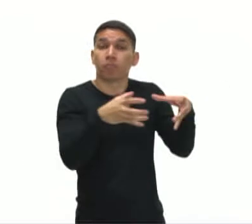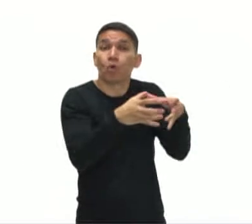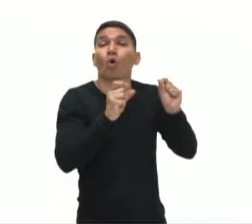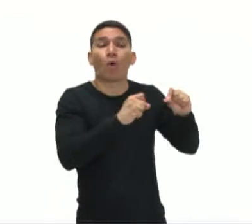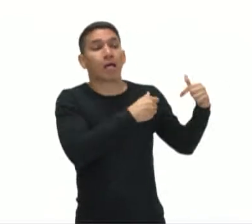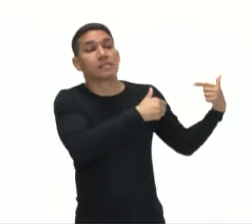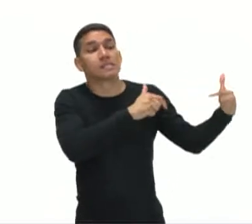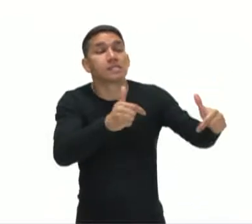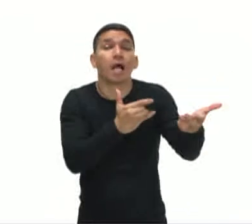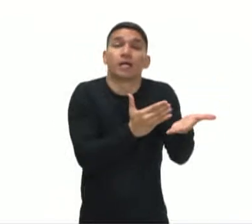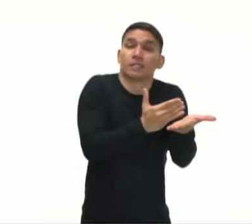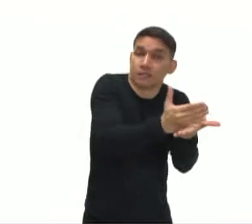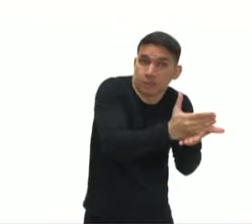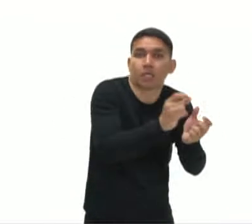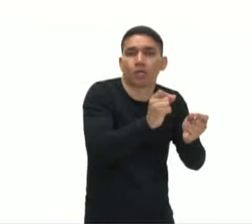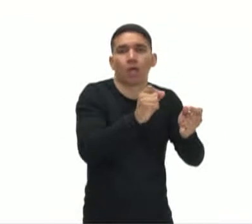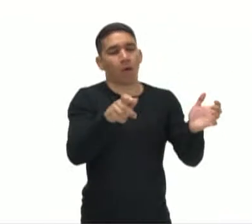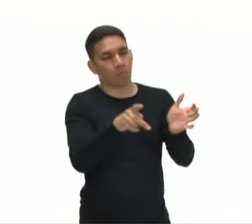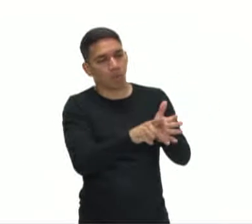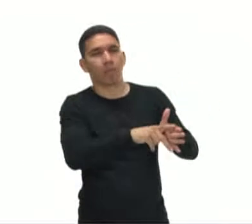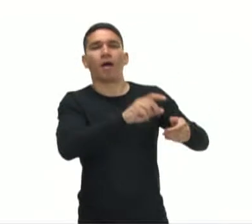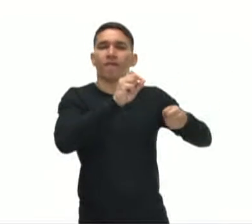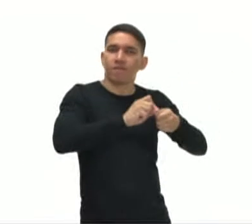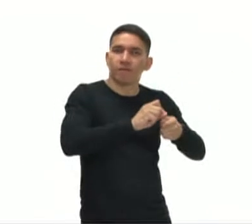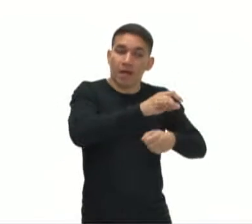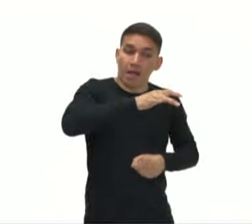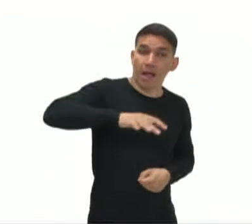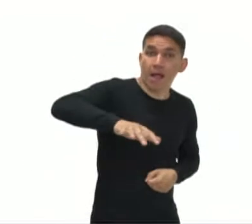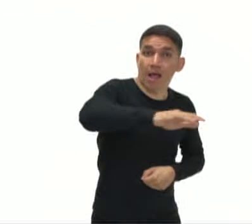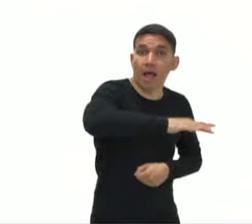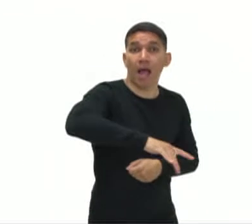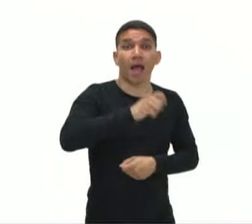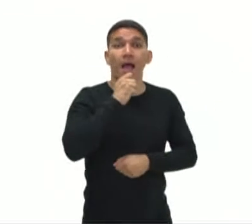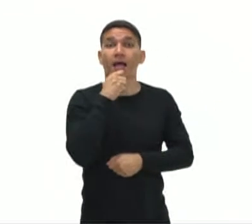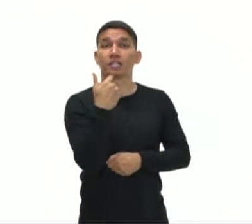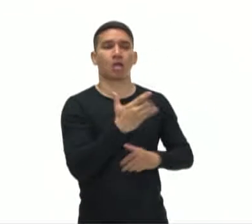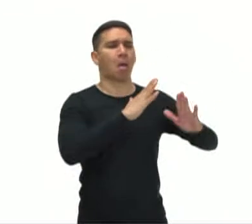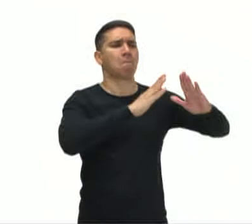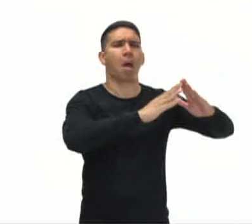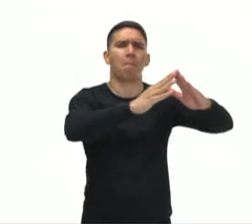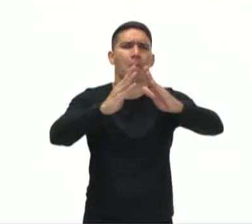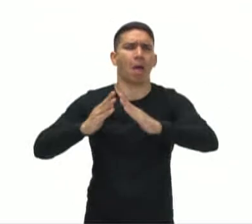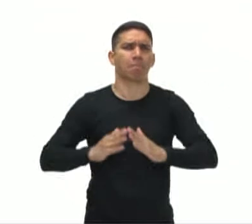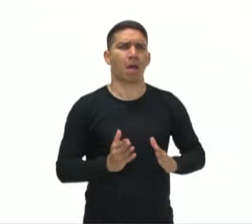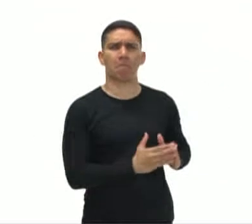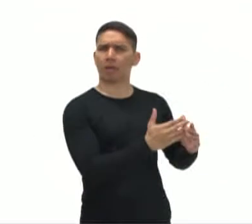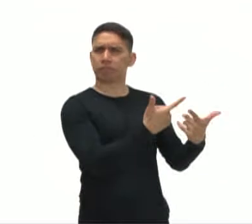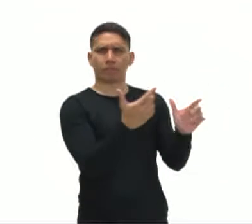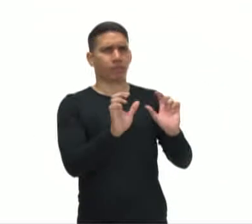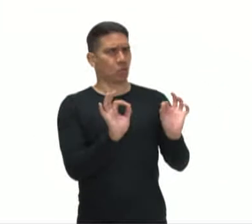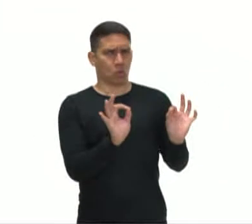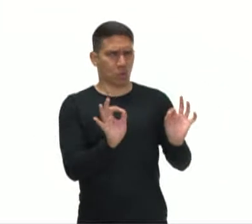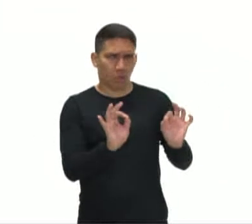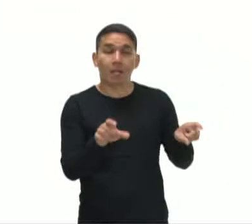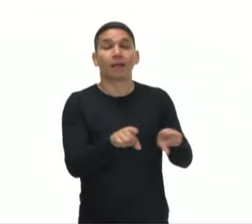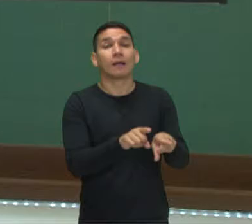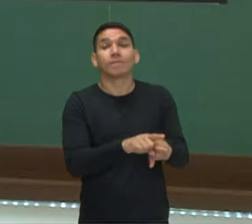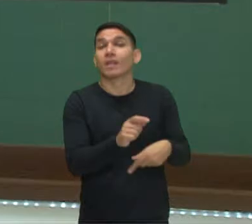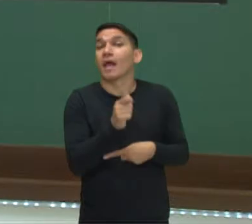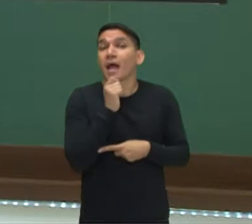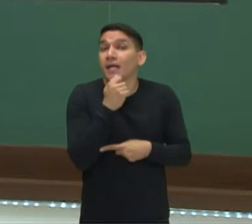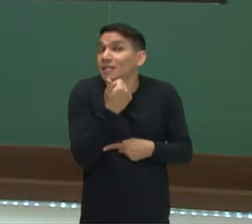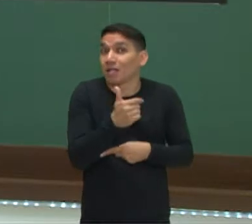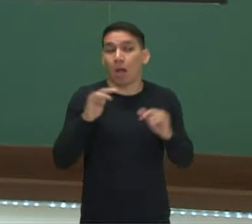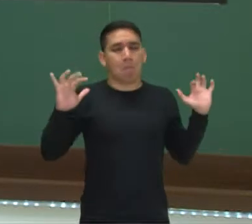atividades primárias, praticadas em áreas não ocupadas por cidades e também não ocupadas por